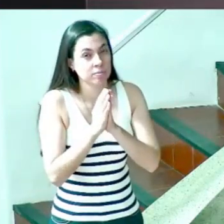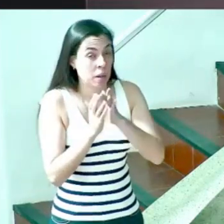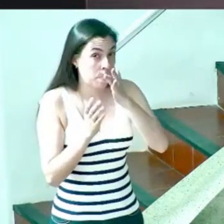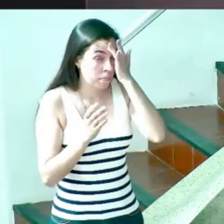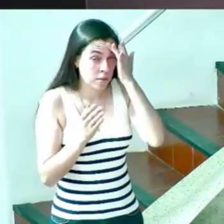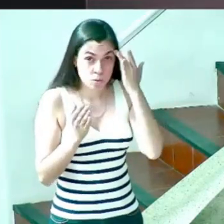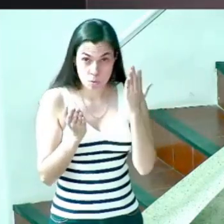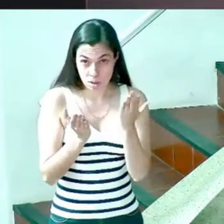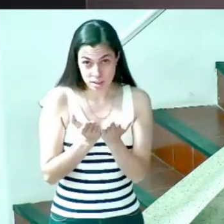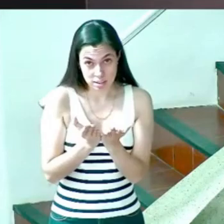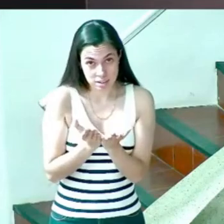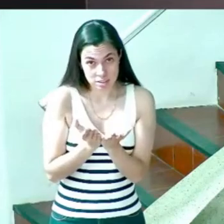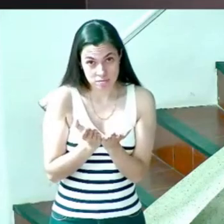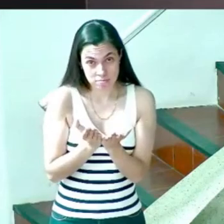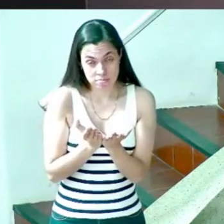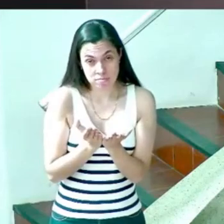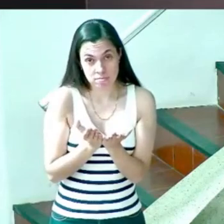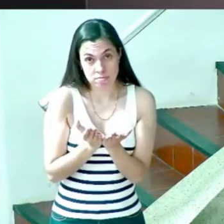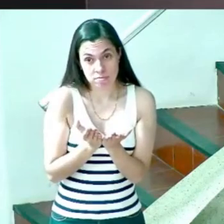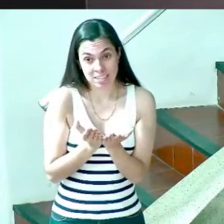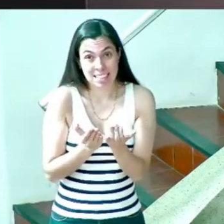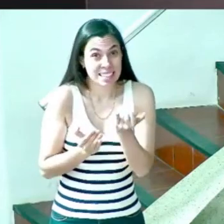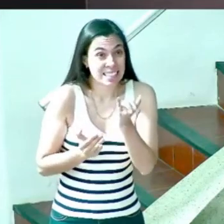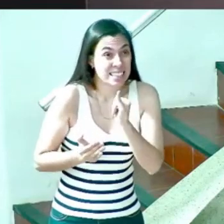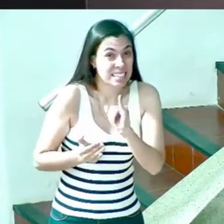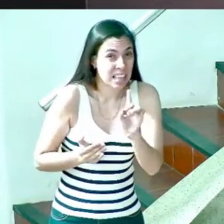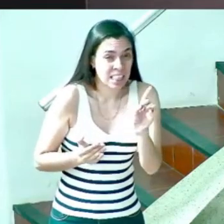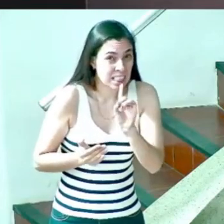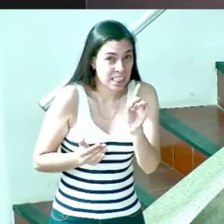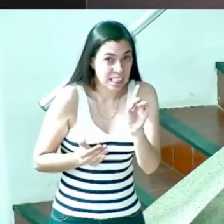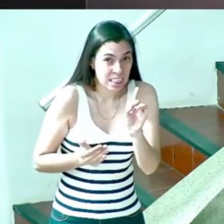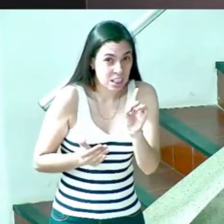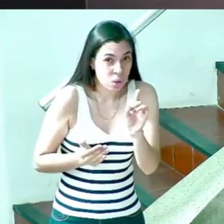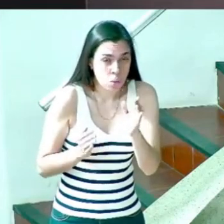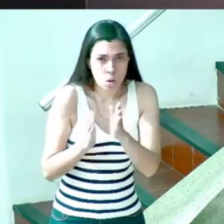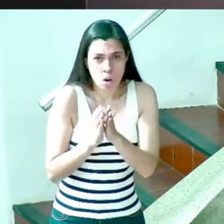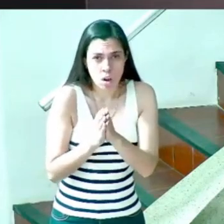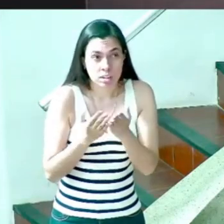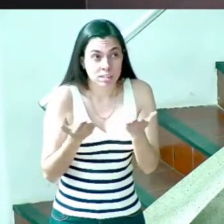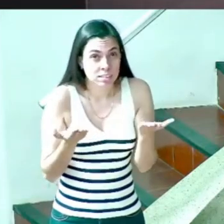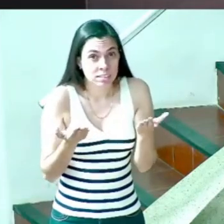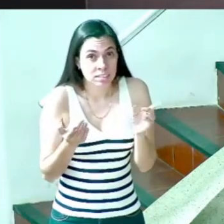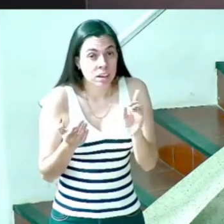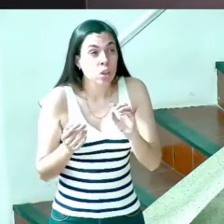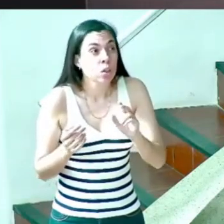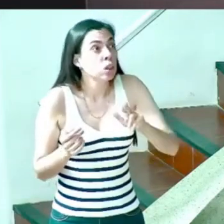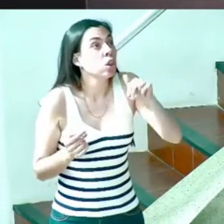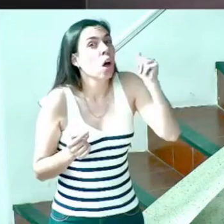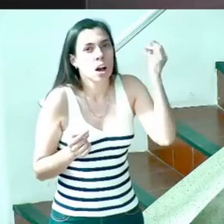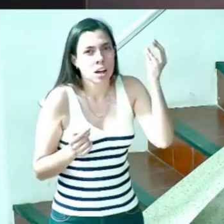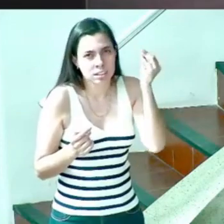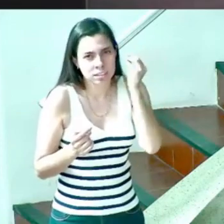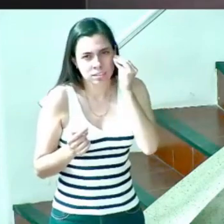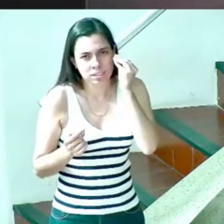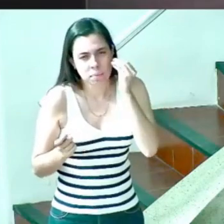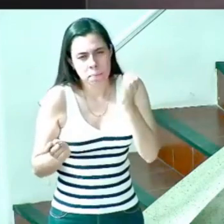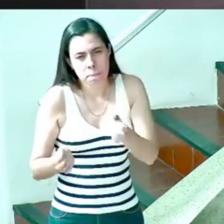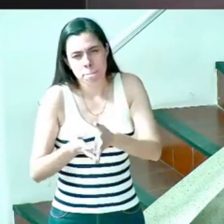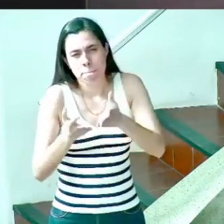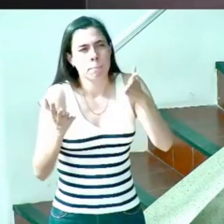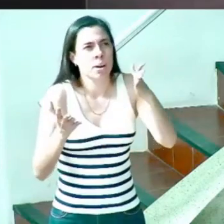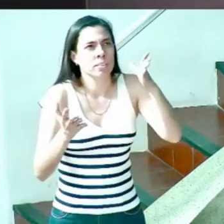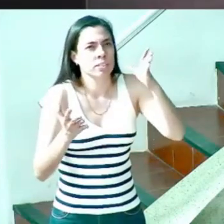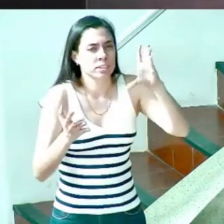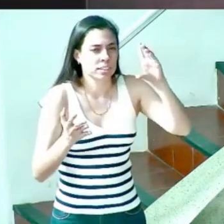que não ora é um crente que não prova daquilo que esta oração nos